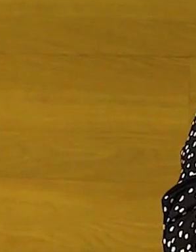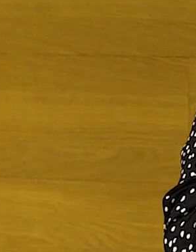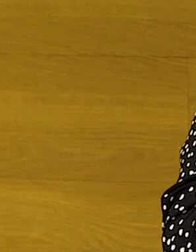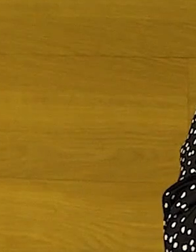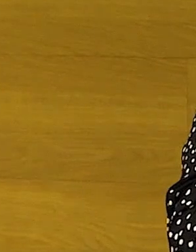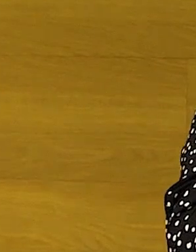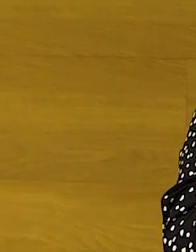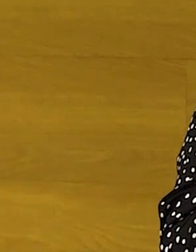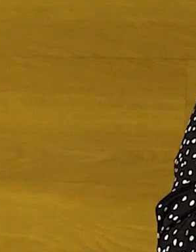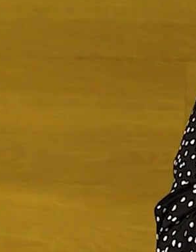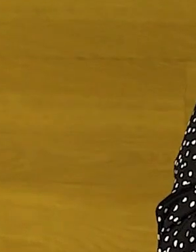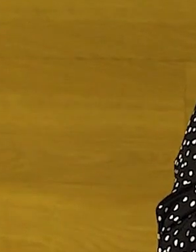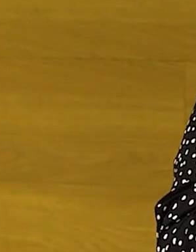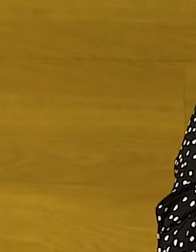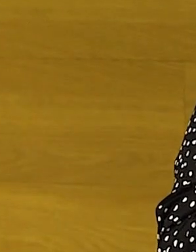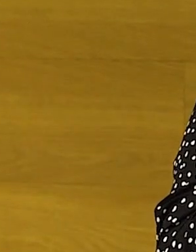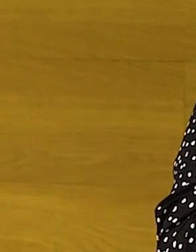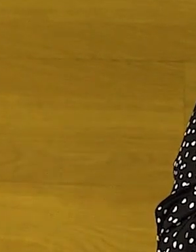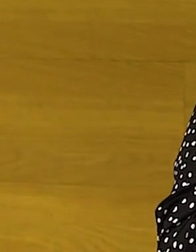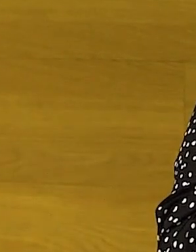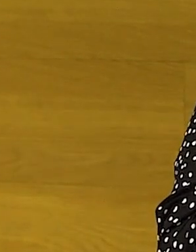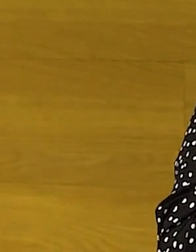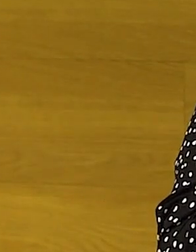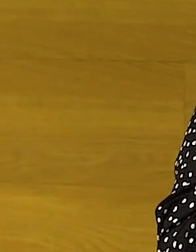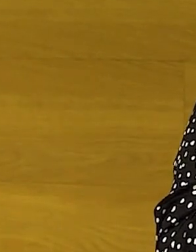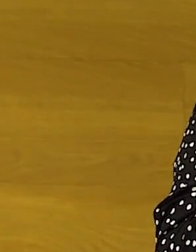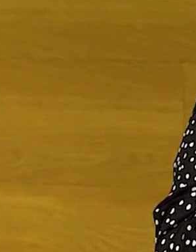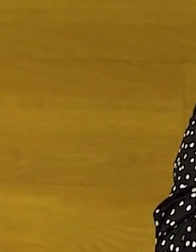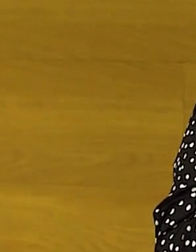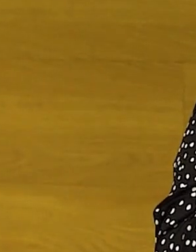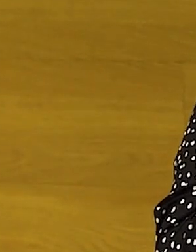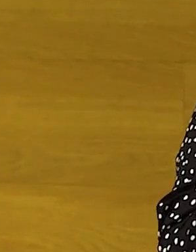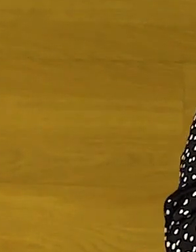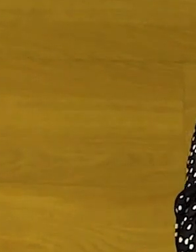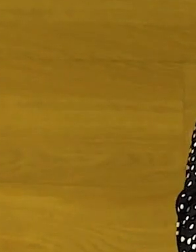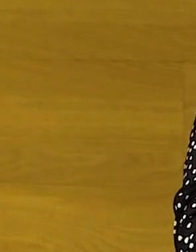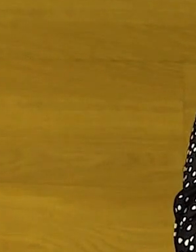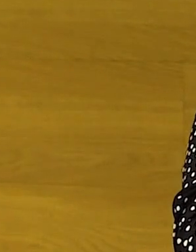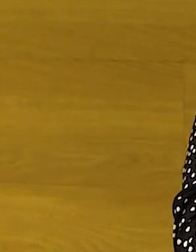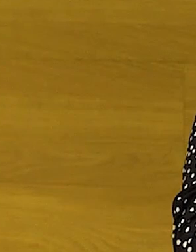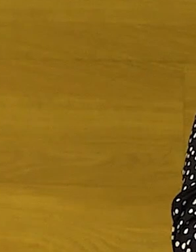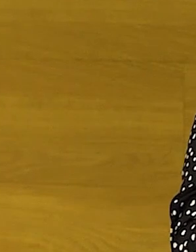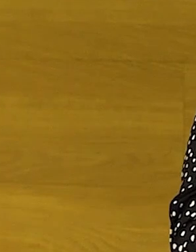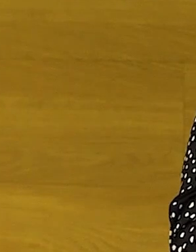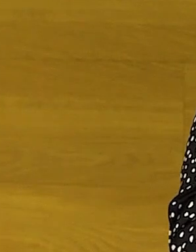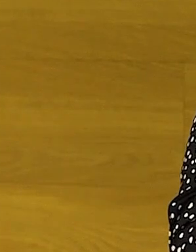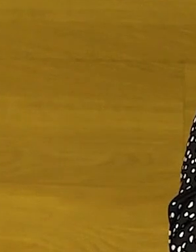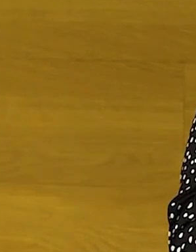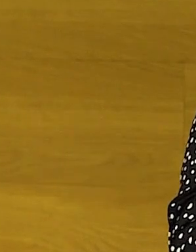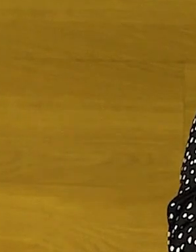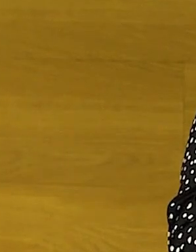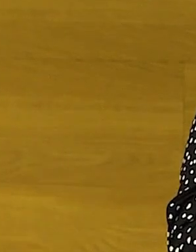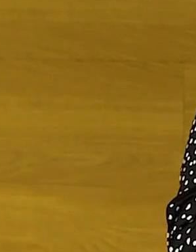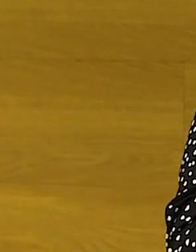pela presença. É também bem importante para mim estar aqui hoje e ver vocês aqui, encontrar com vocês. Para gente que trabalha,